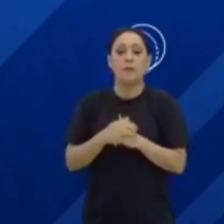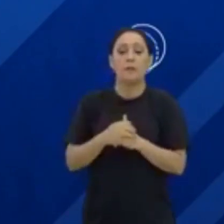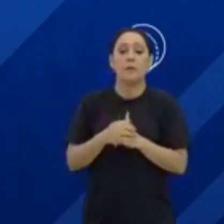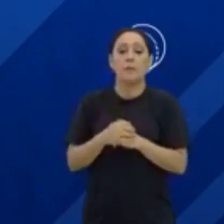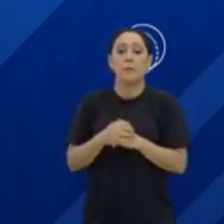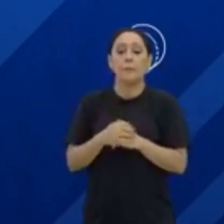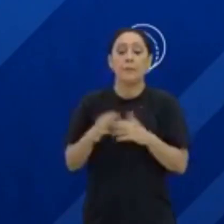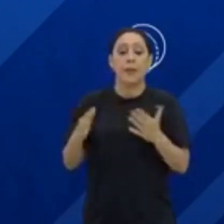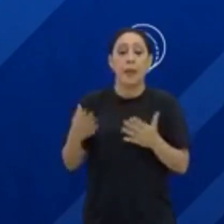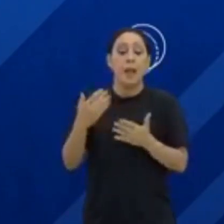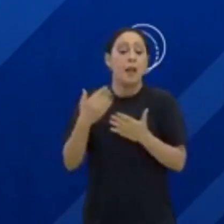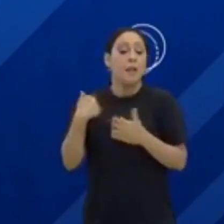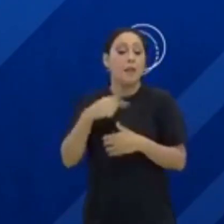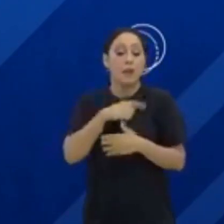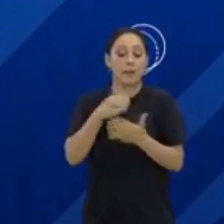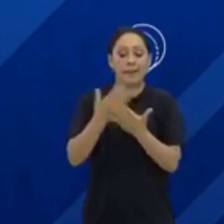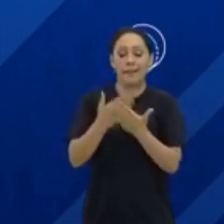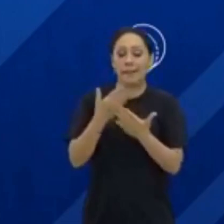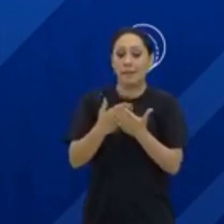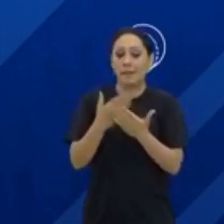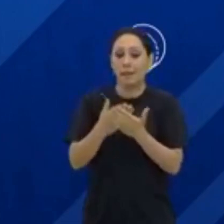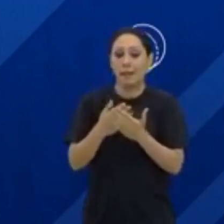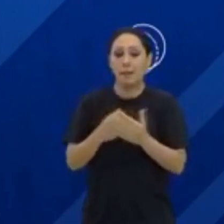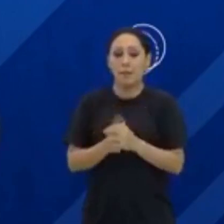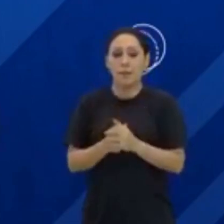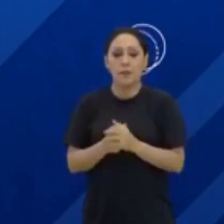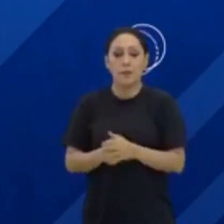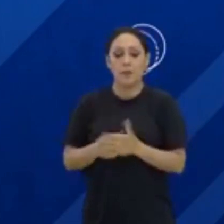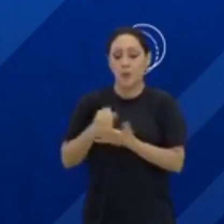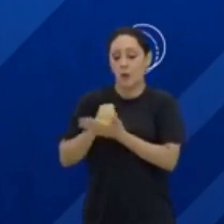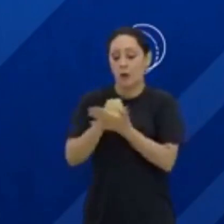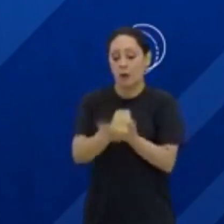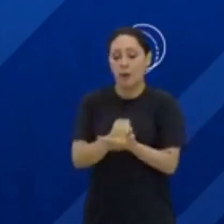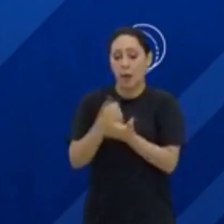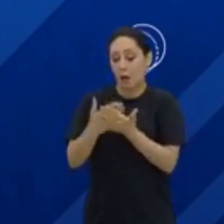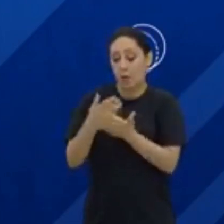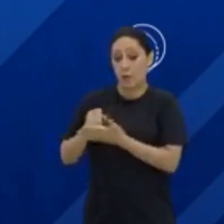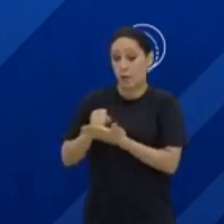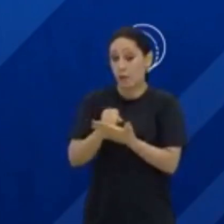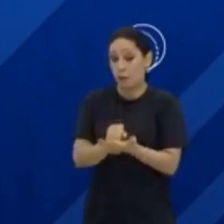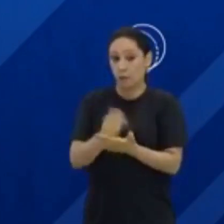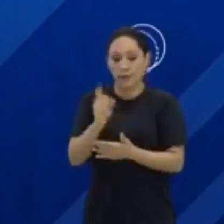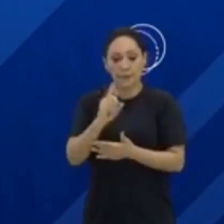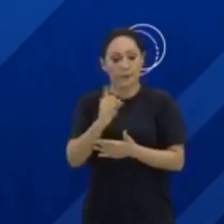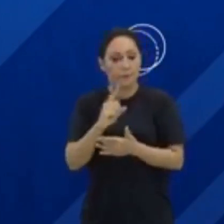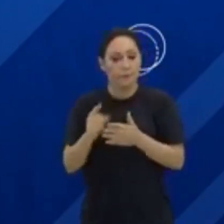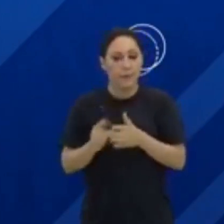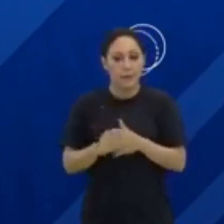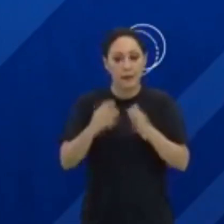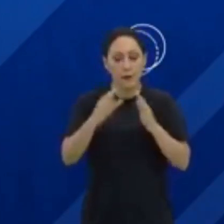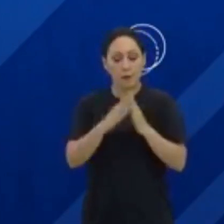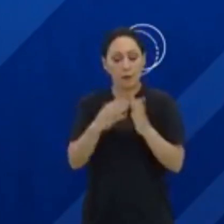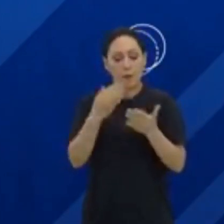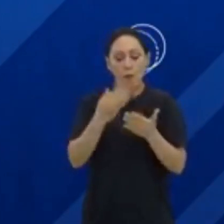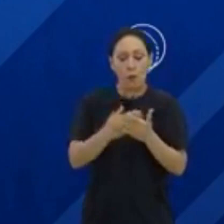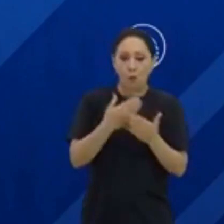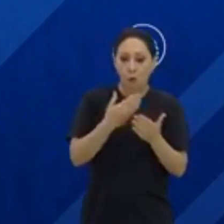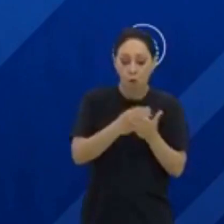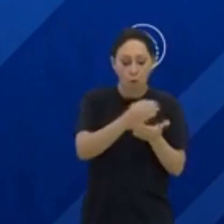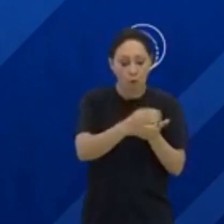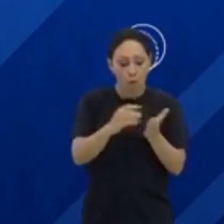Comunicação. Nossas aulas são consideradas reforço escolar e não serão computadas